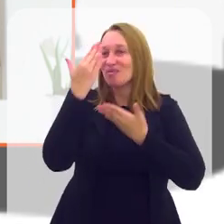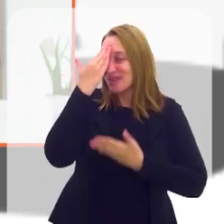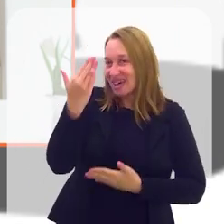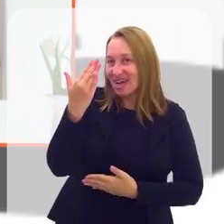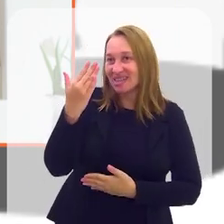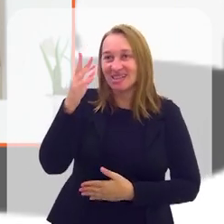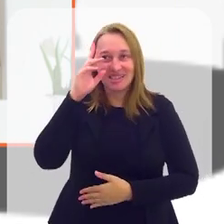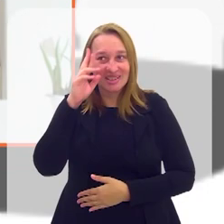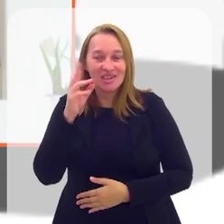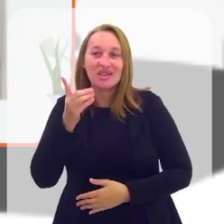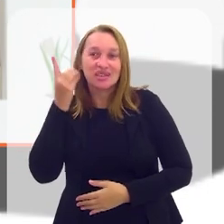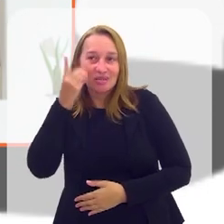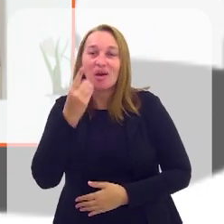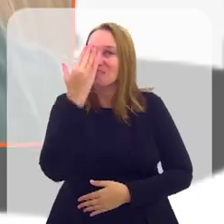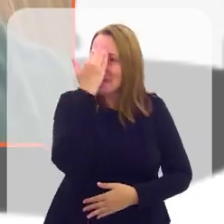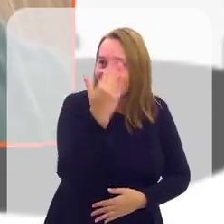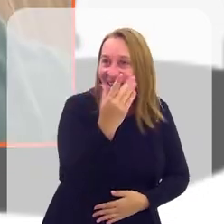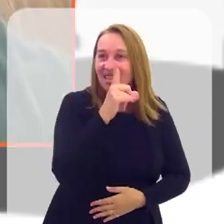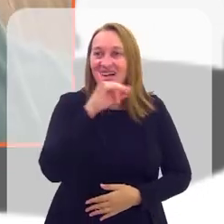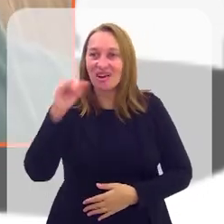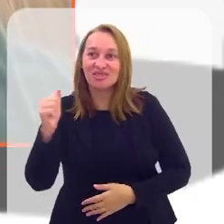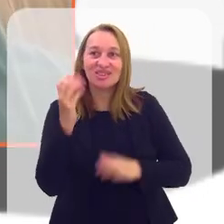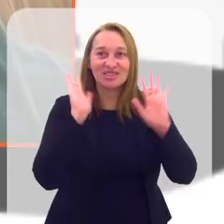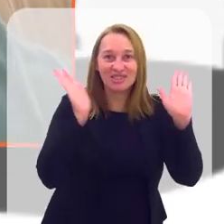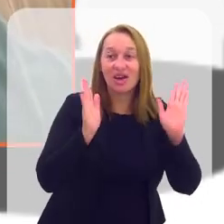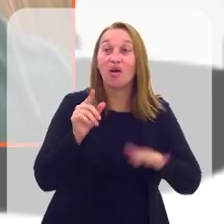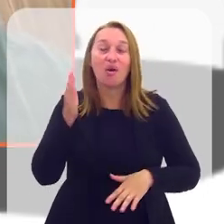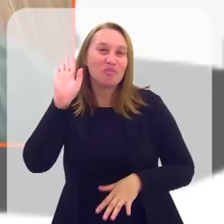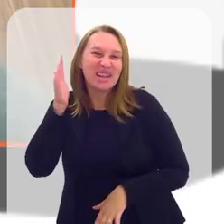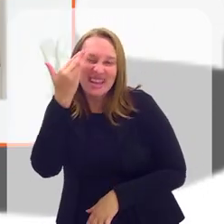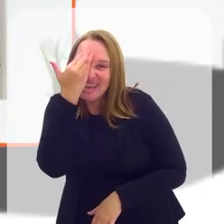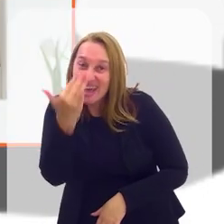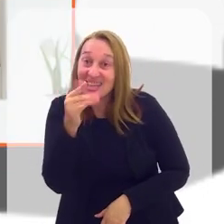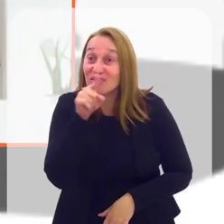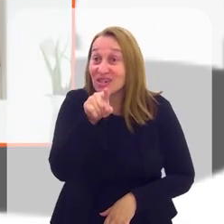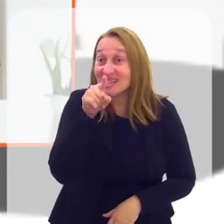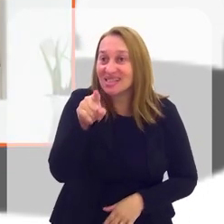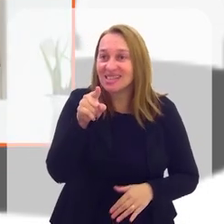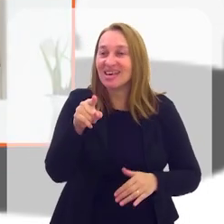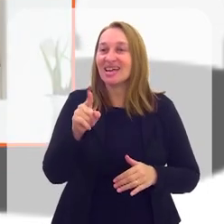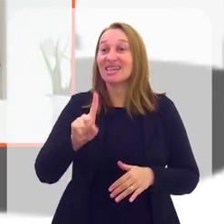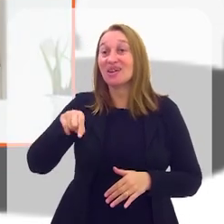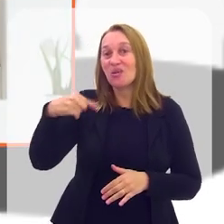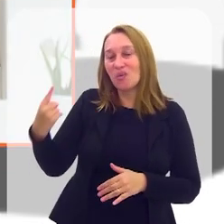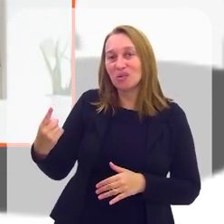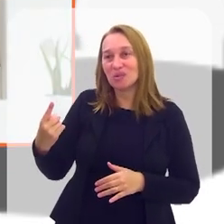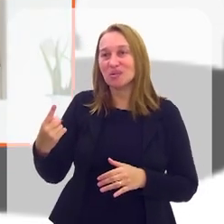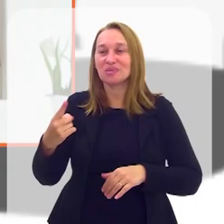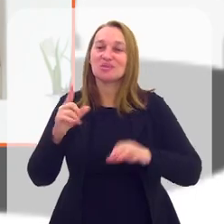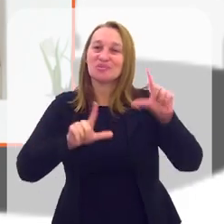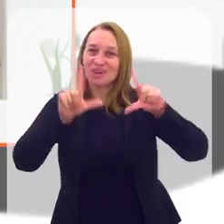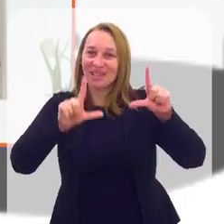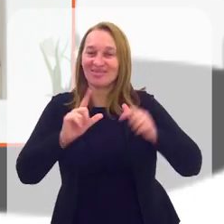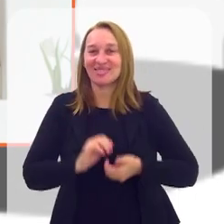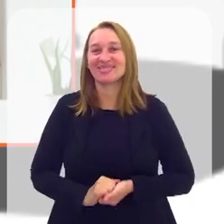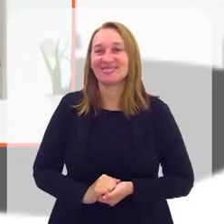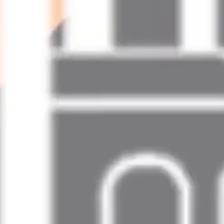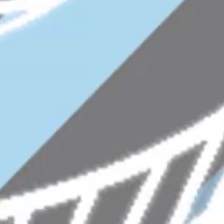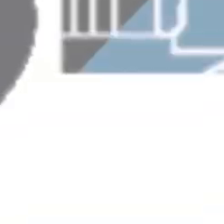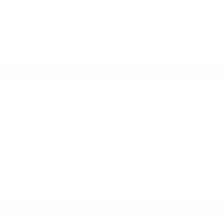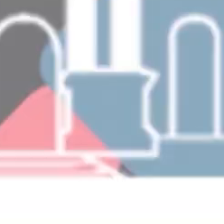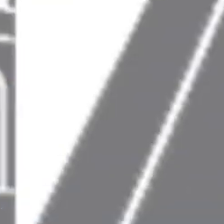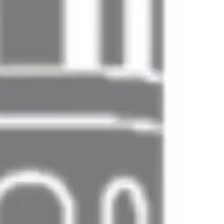na TV Alerj. Muito obrigada pela sua participação. Obrigado, Cláudia. Tchau, tchau. Obrigada a você que ficou conosco e até o próximo programa.